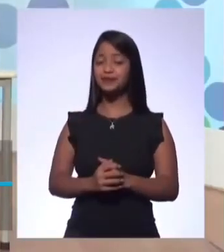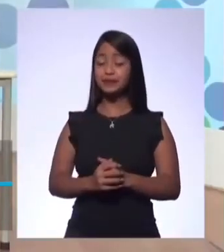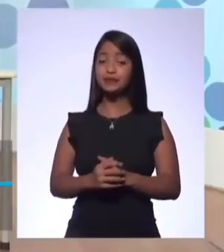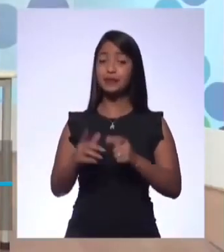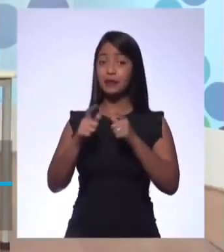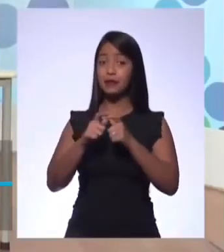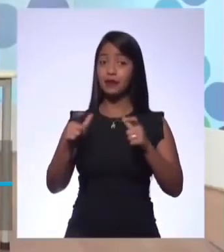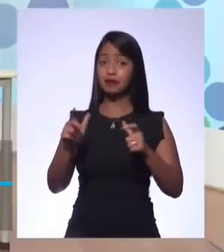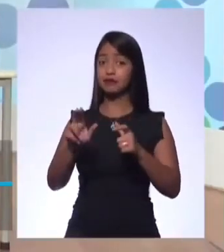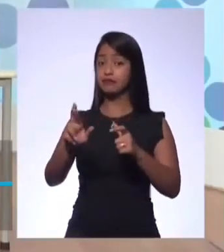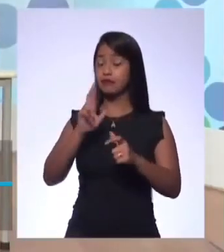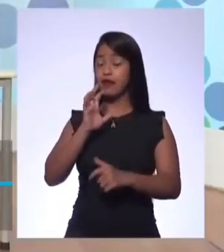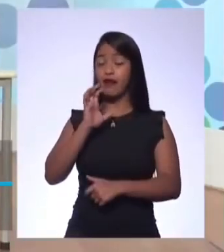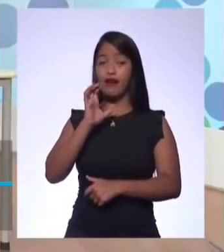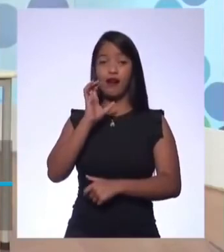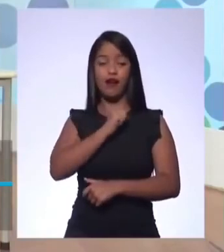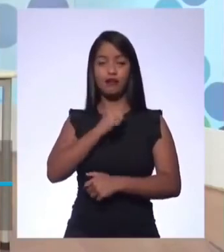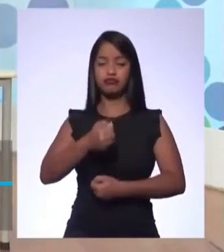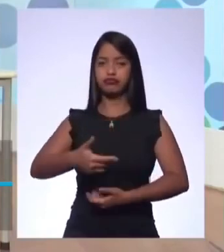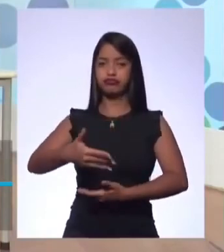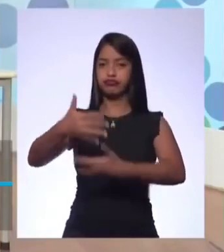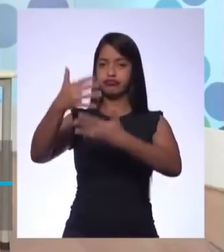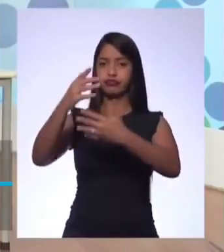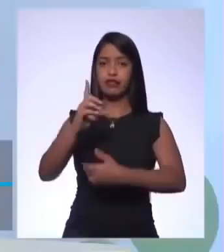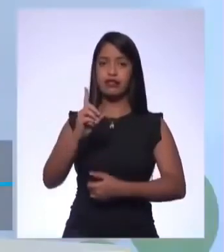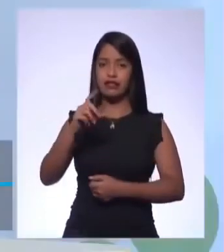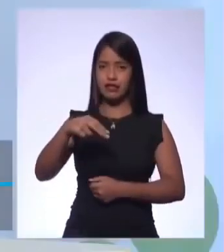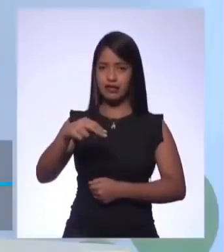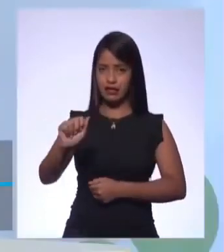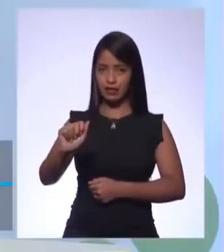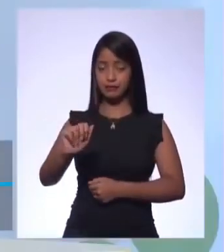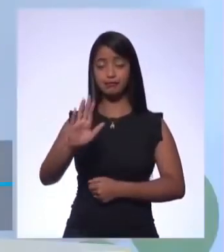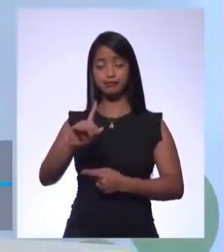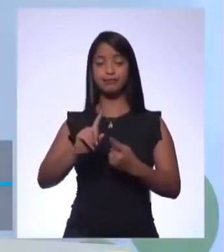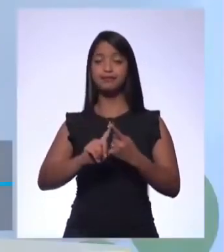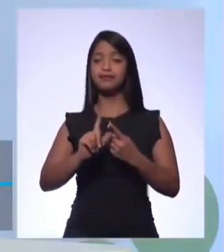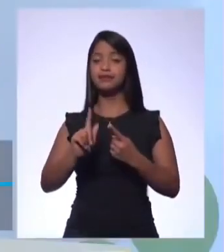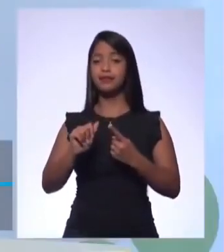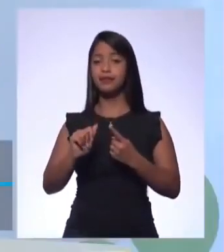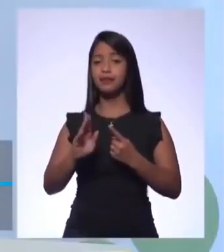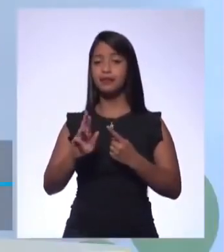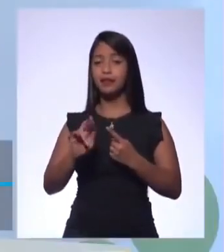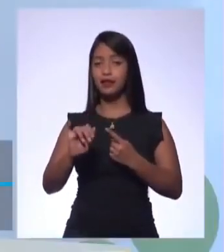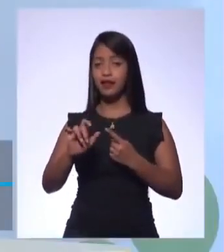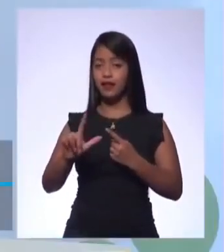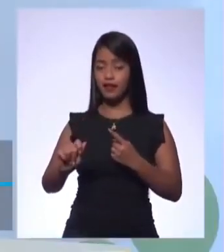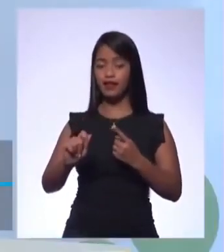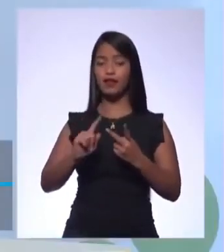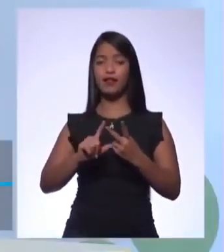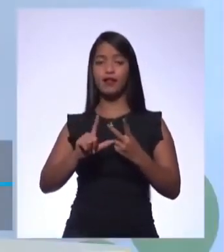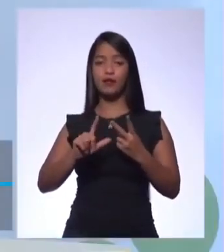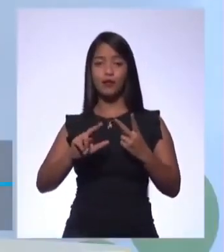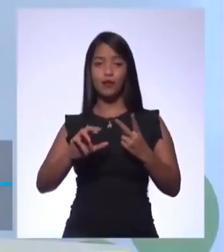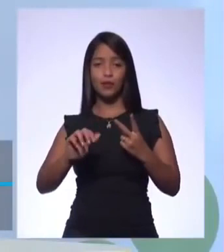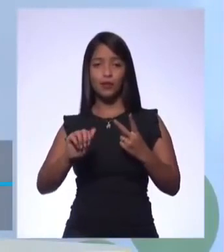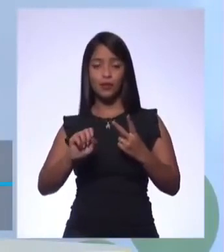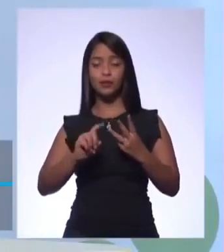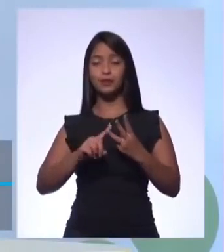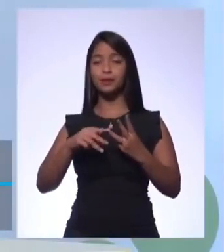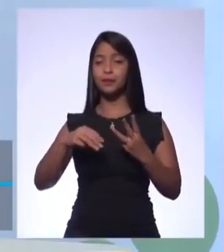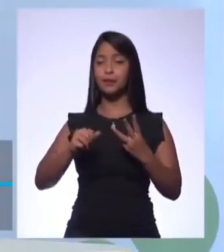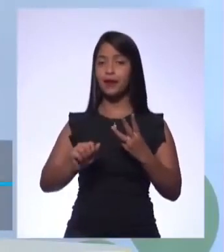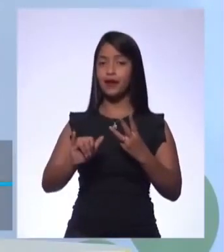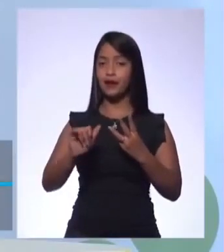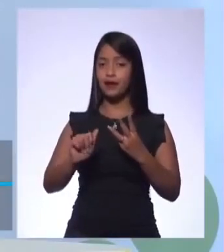lá DNA. Mas aí a Gabriela, o Lucas, a Maiara e o Eduardo, eles, entre outros, responderam. A Maria Helena agora respondeu